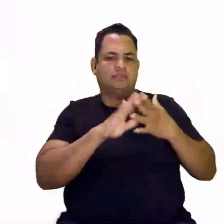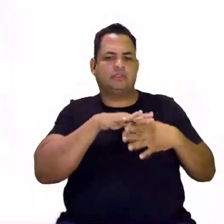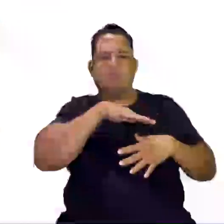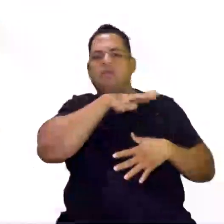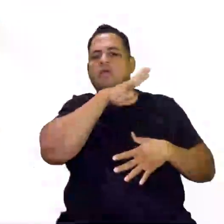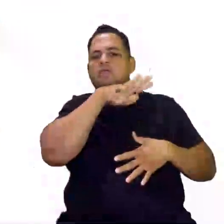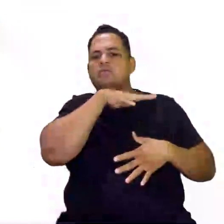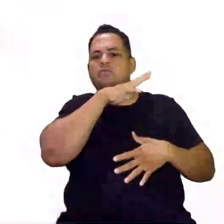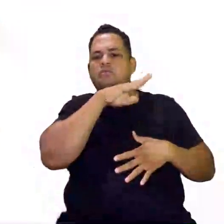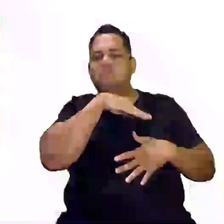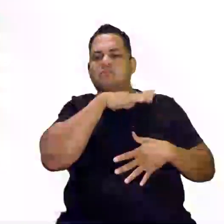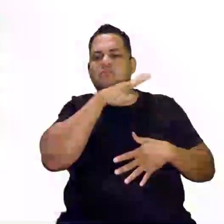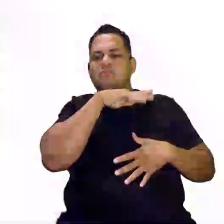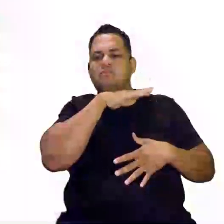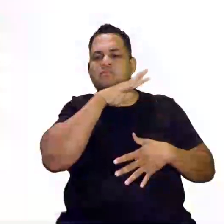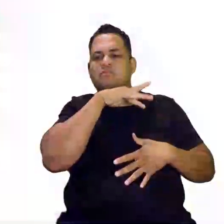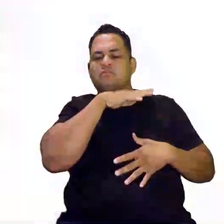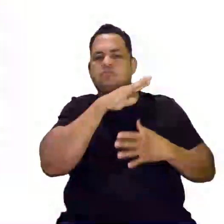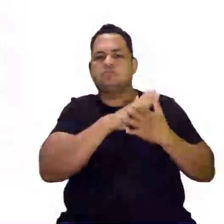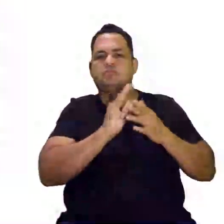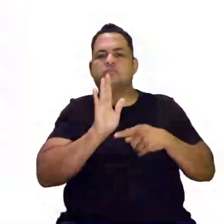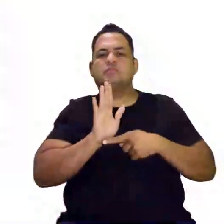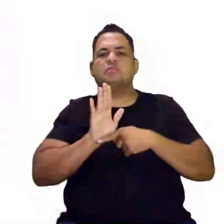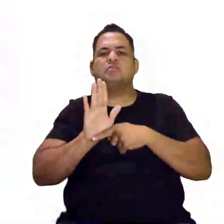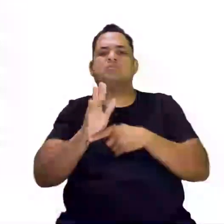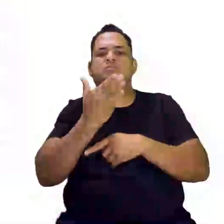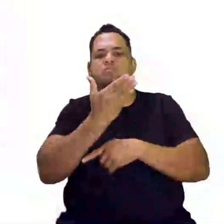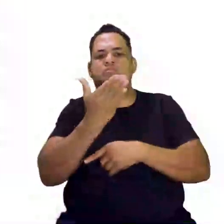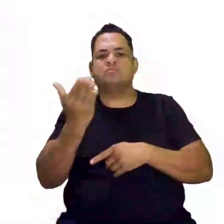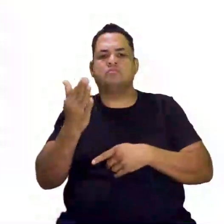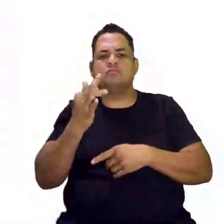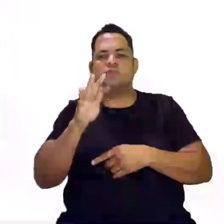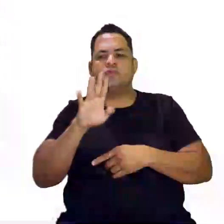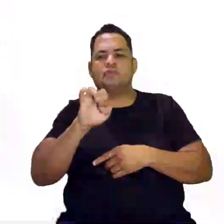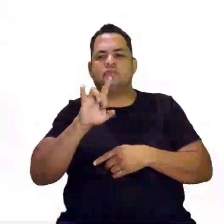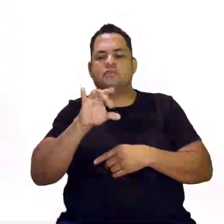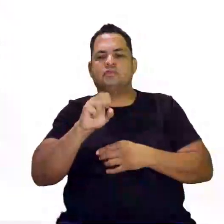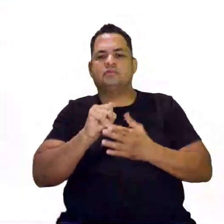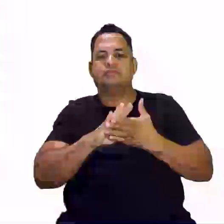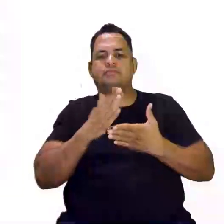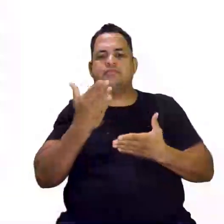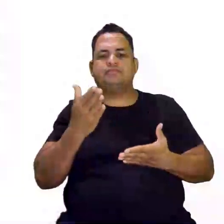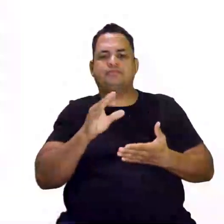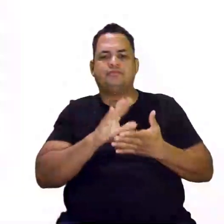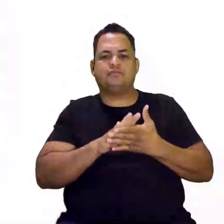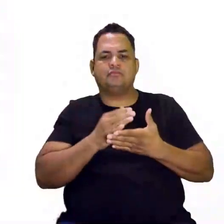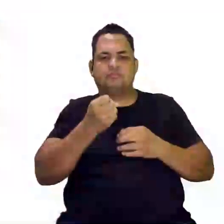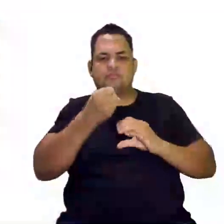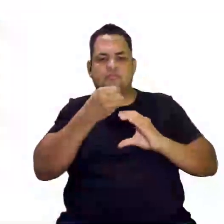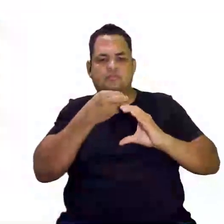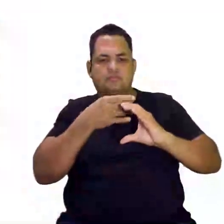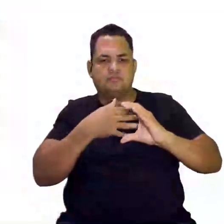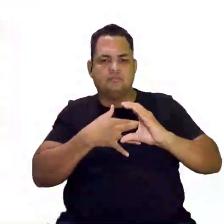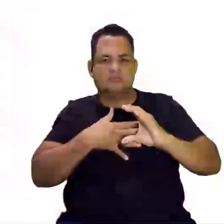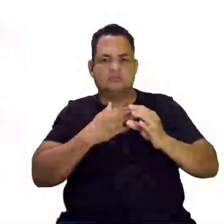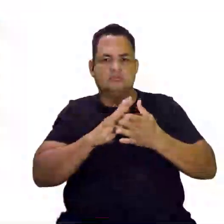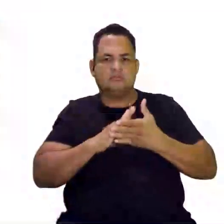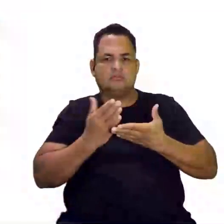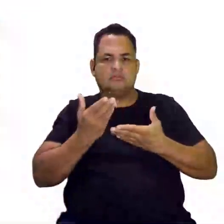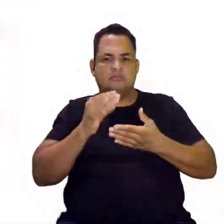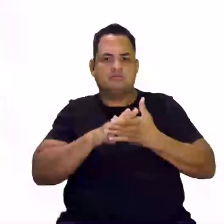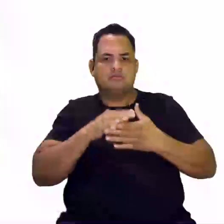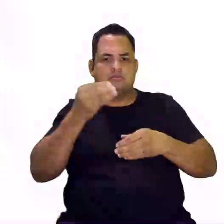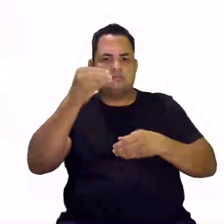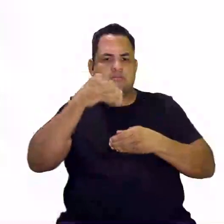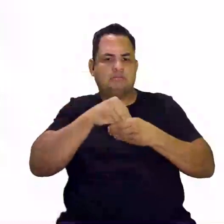eles vão contribuir? Em que eles vão contribuir? Então, os fósseis estão ali caracterizados nas